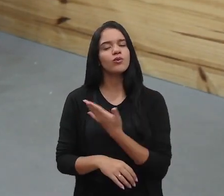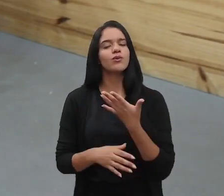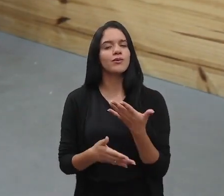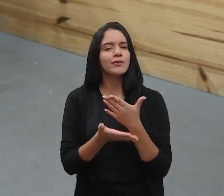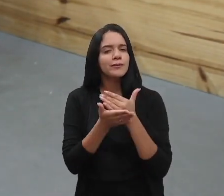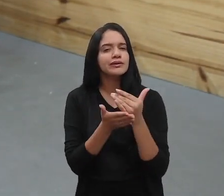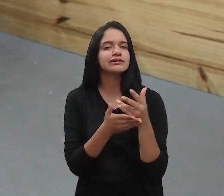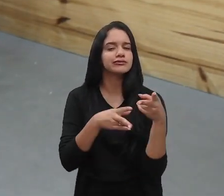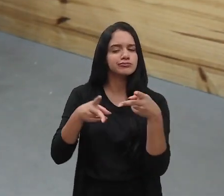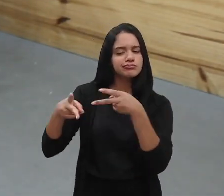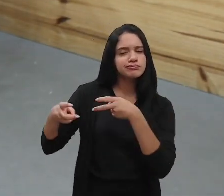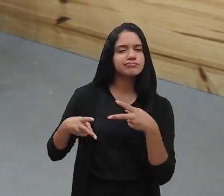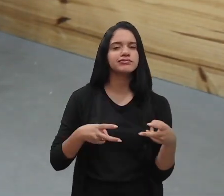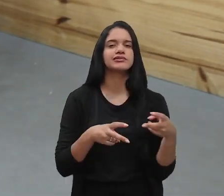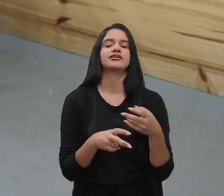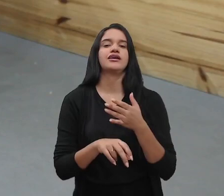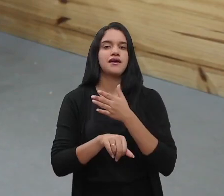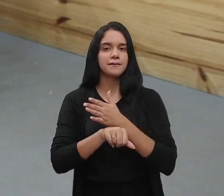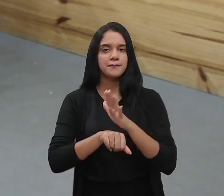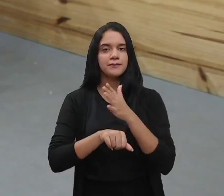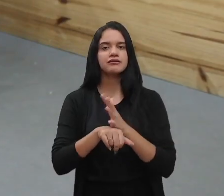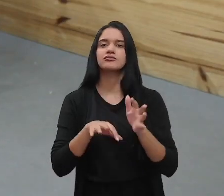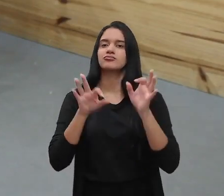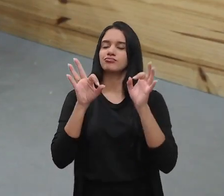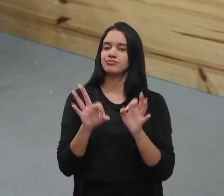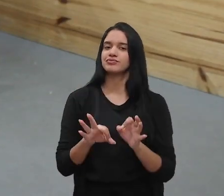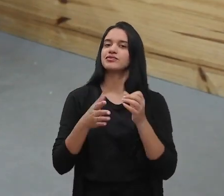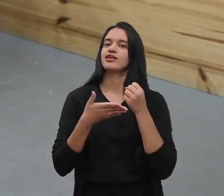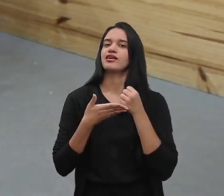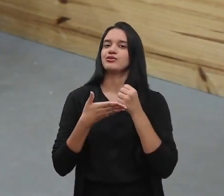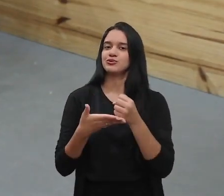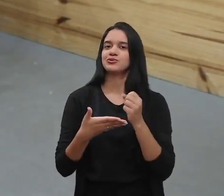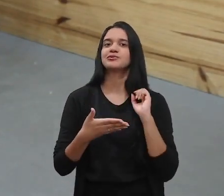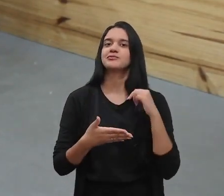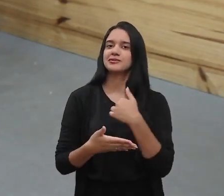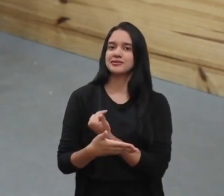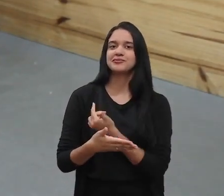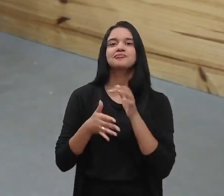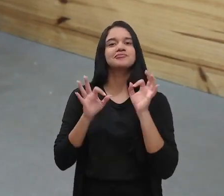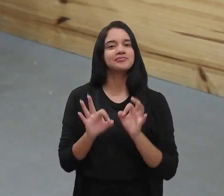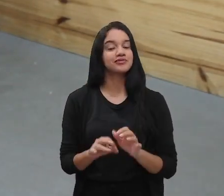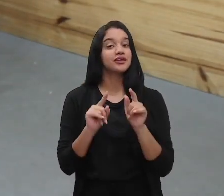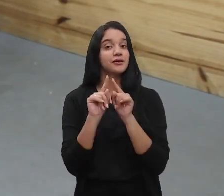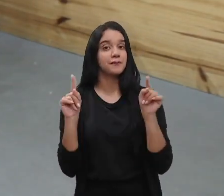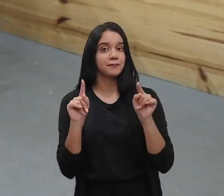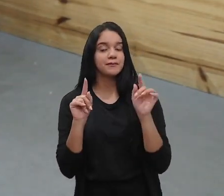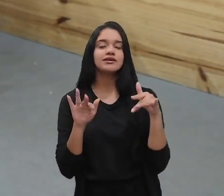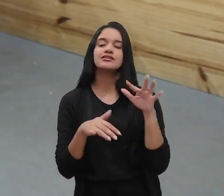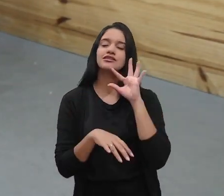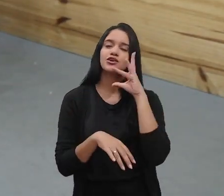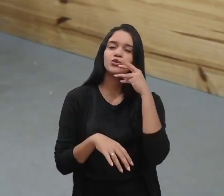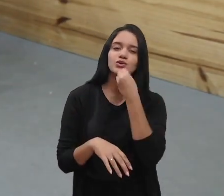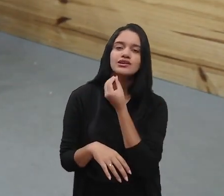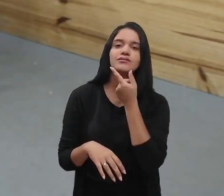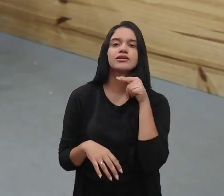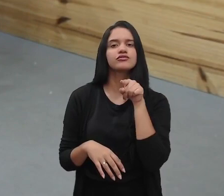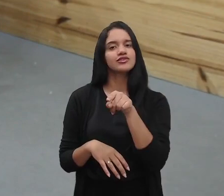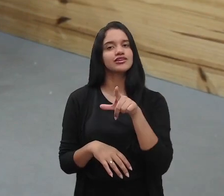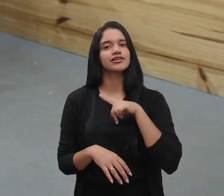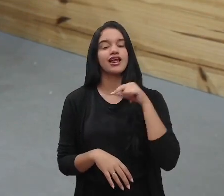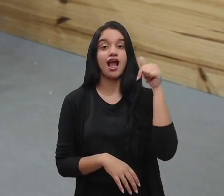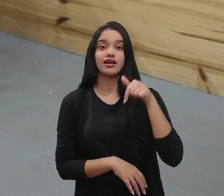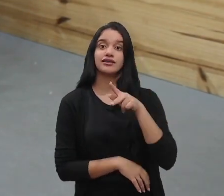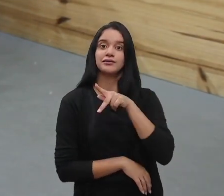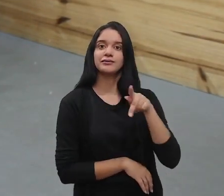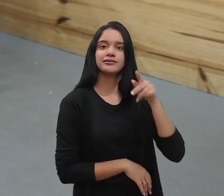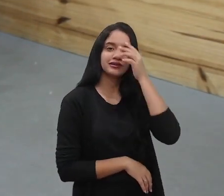entender que a prática, com certeza, vai ajudar muita coisa pra gente. Sim. Mas alinhado com o conhecimento que vocês estão tendo aqui com a professora.